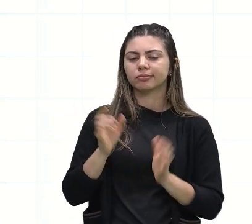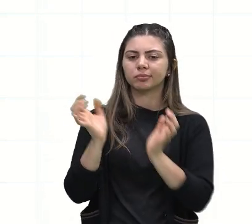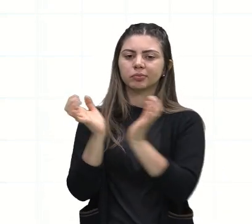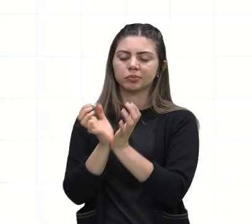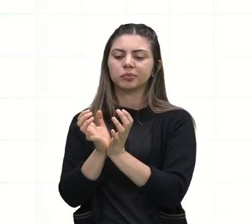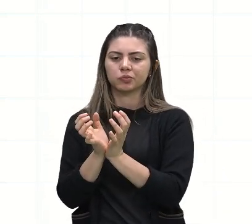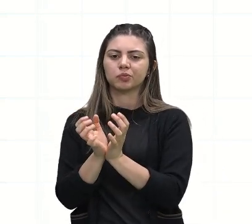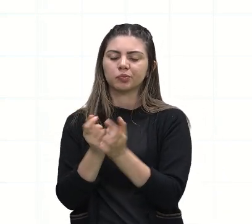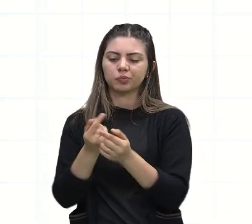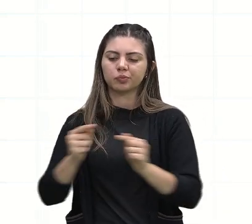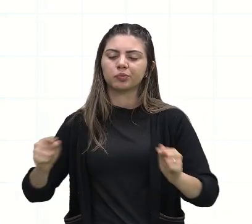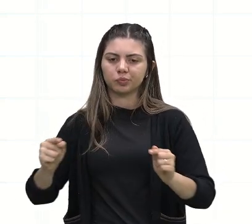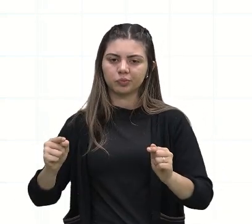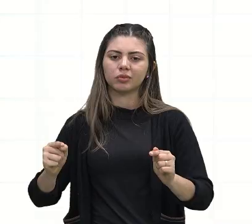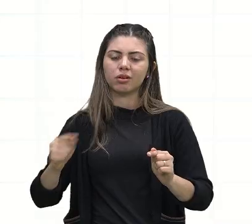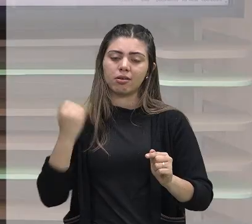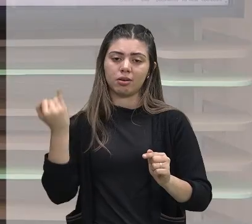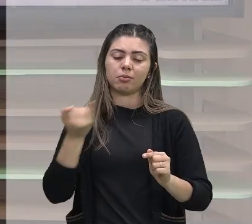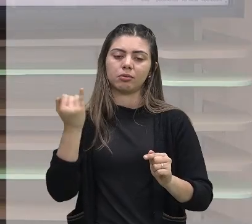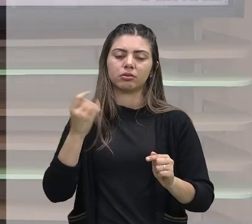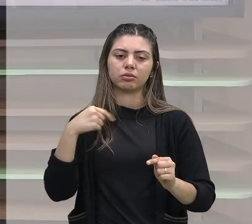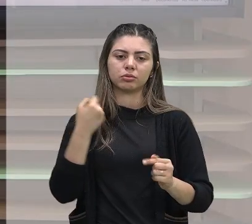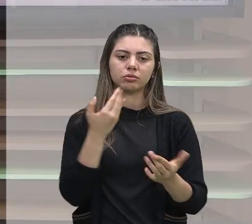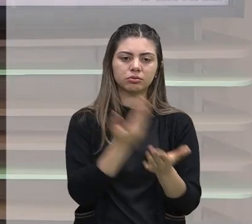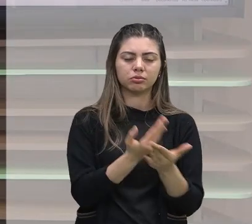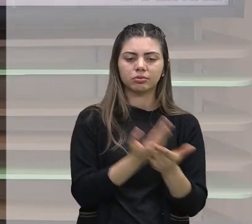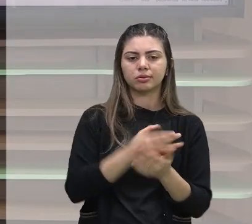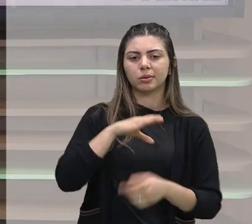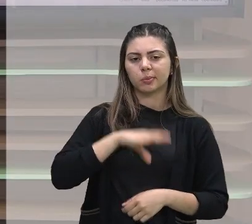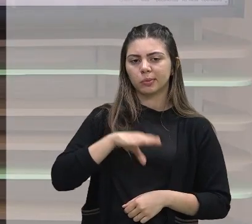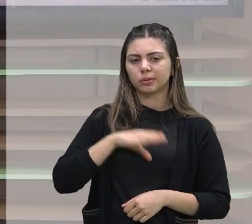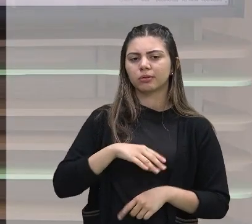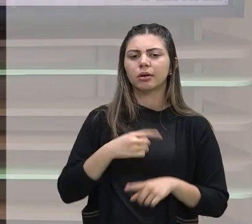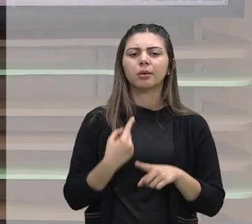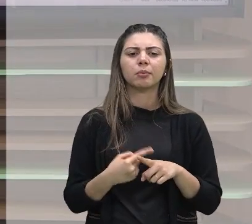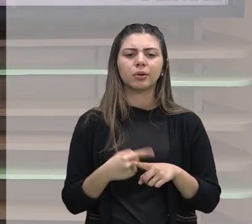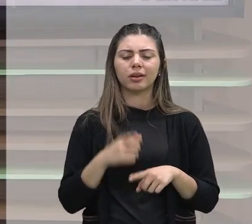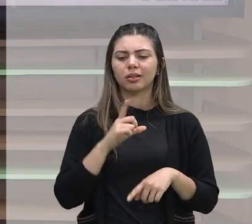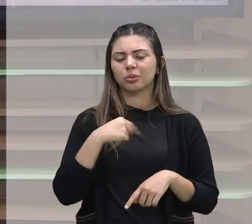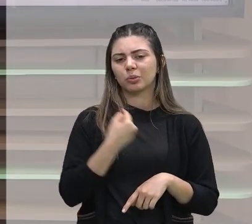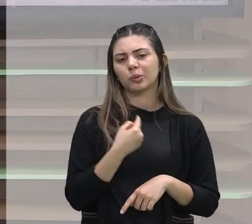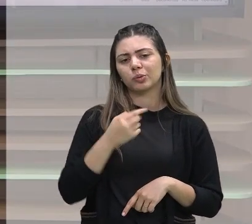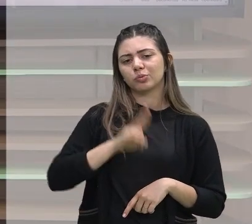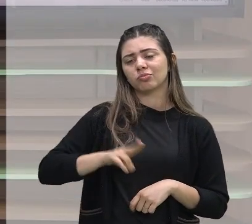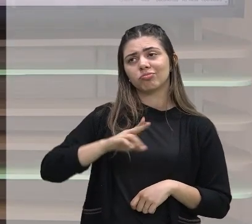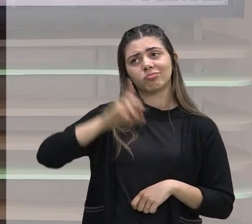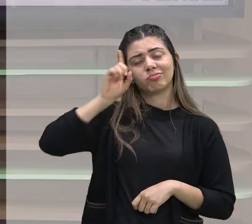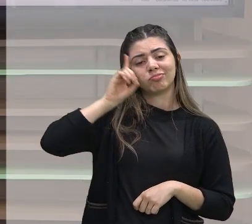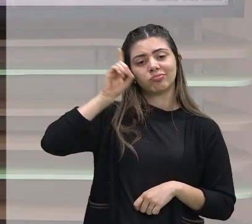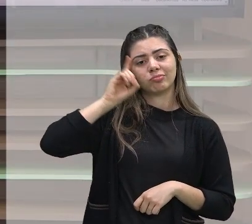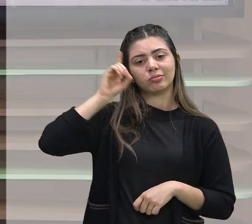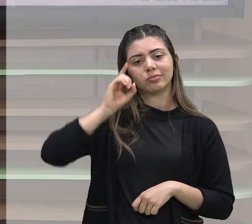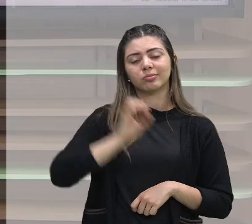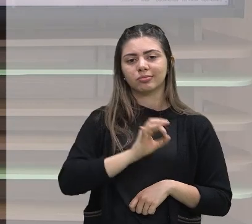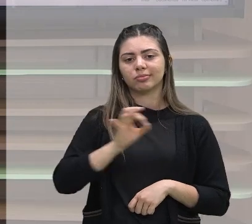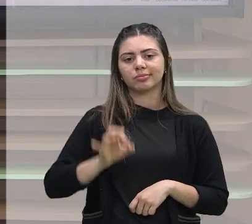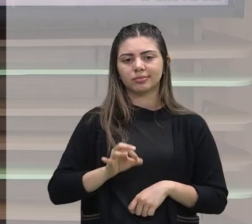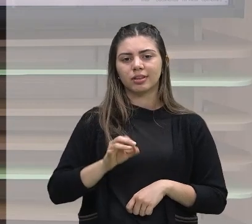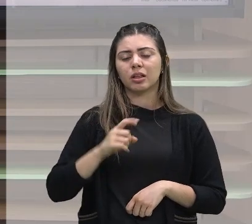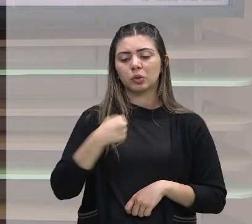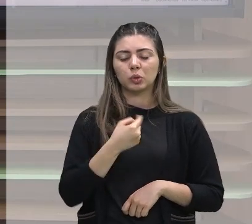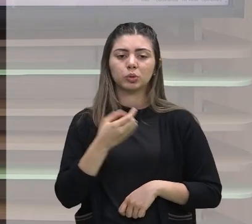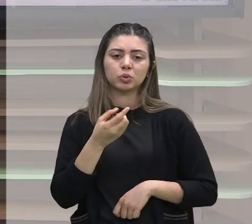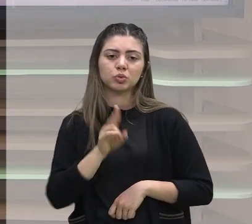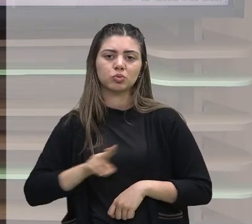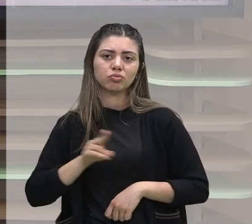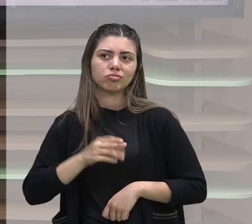são importantes no estudo da língua portuguesa, né, porque eles estão no nosso cotidiano. A gente utiliza os numerais, né,